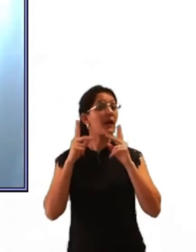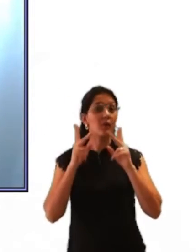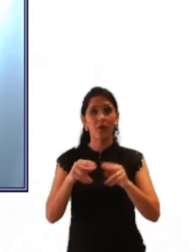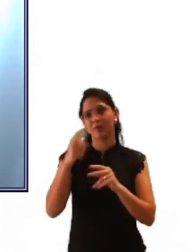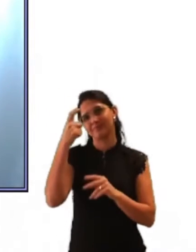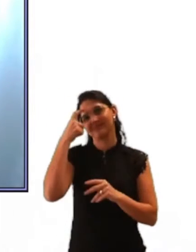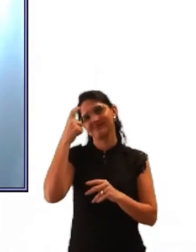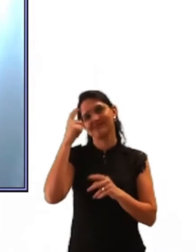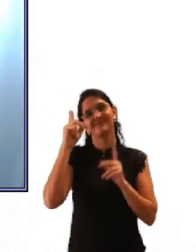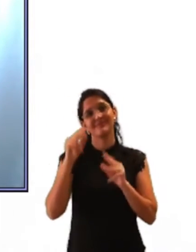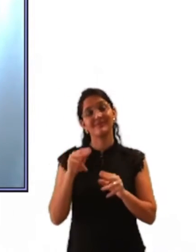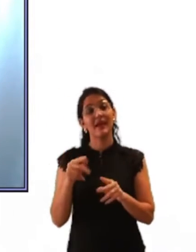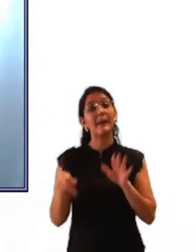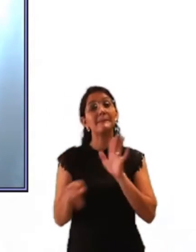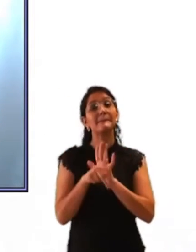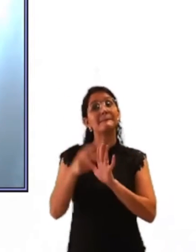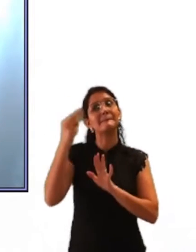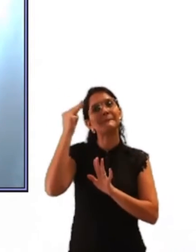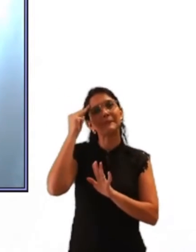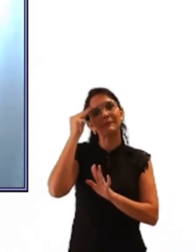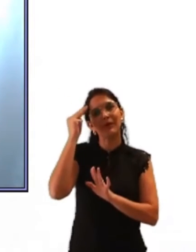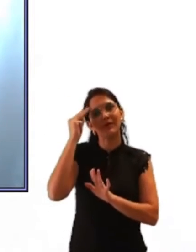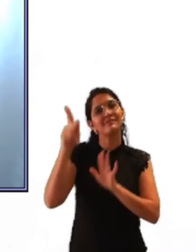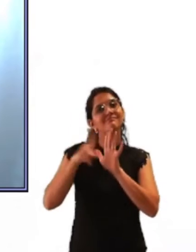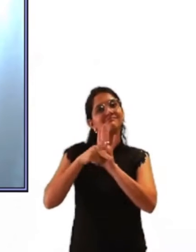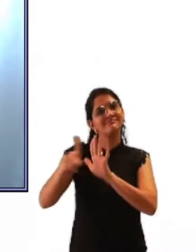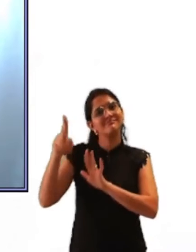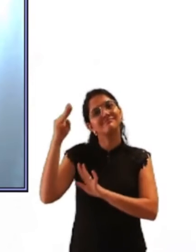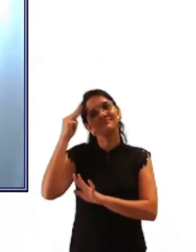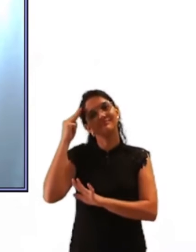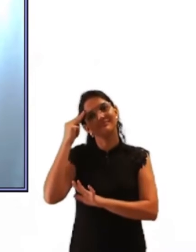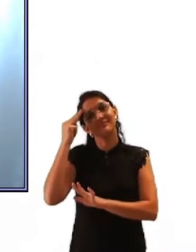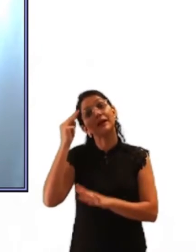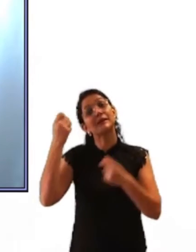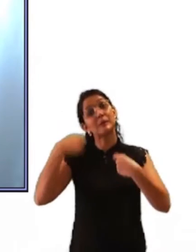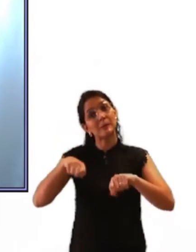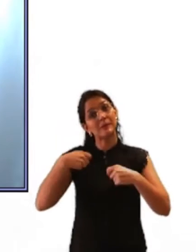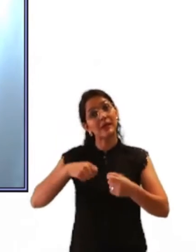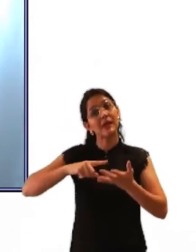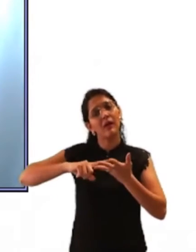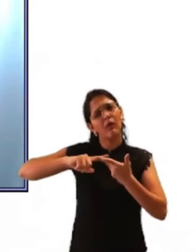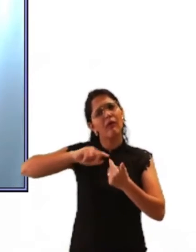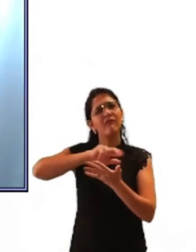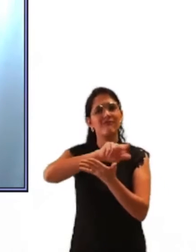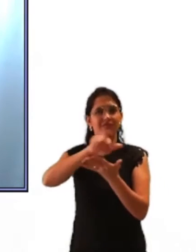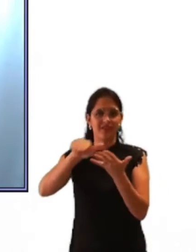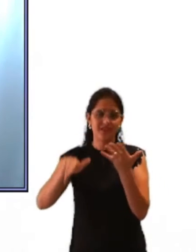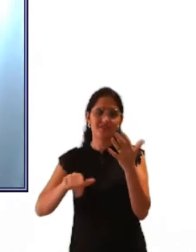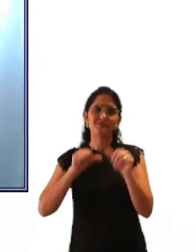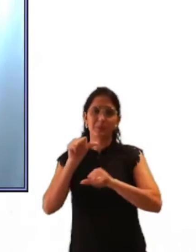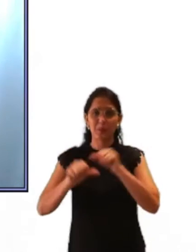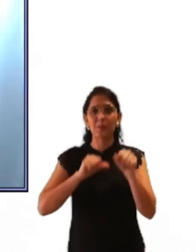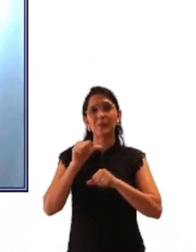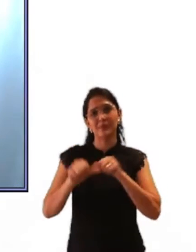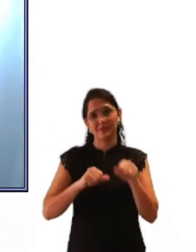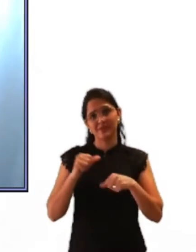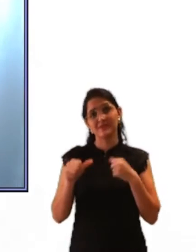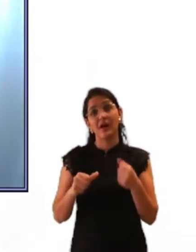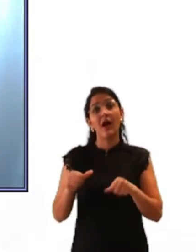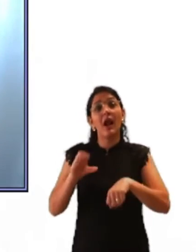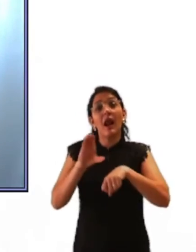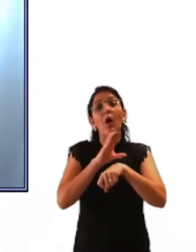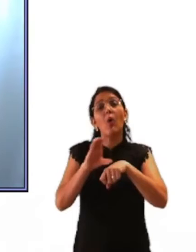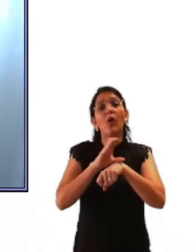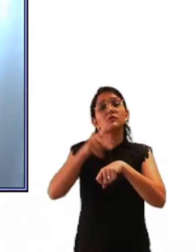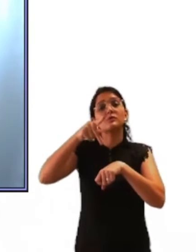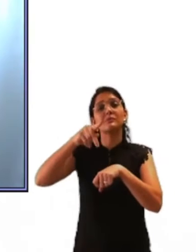prova dependente da memória. E como prova dependente da memória, ela tem várias variáveis extrajurídicas, que o código não diz,